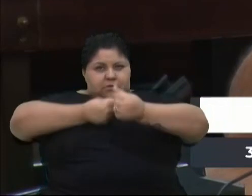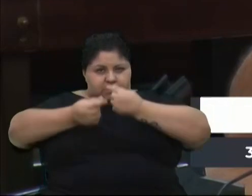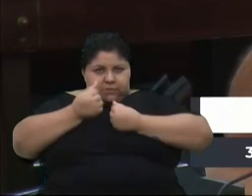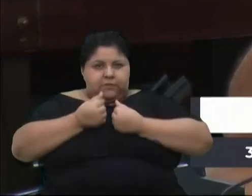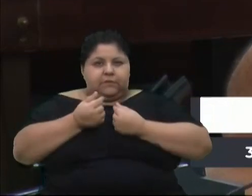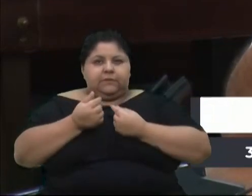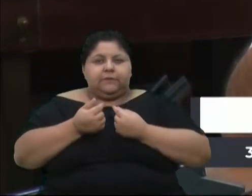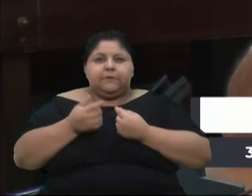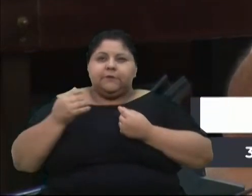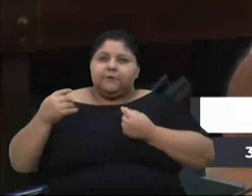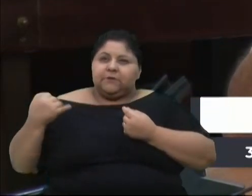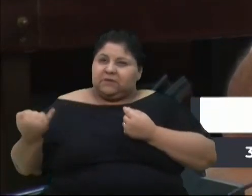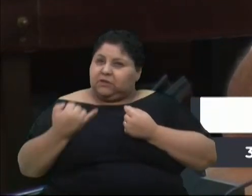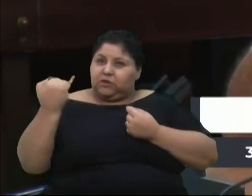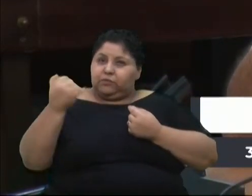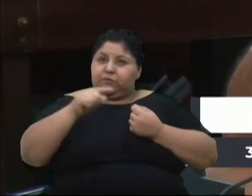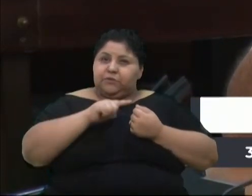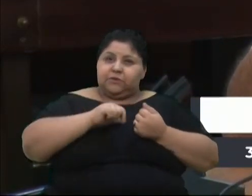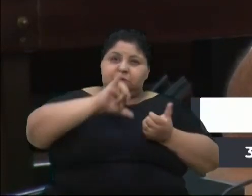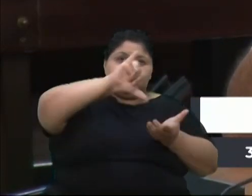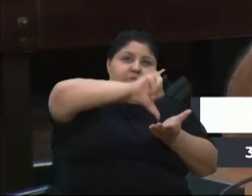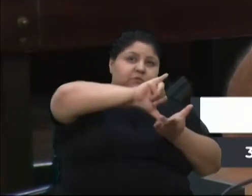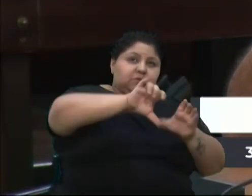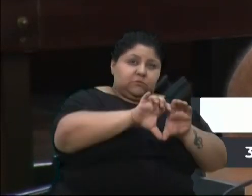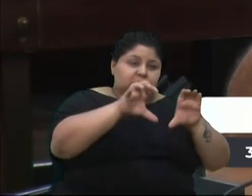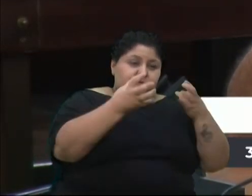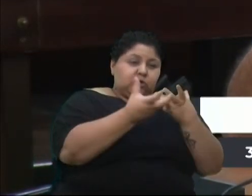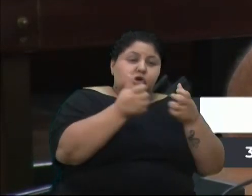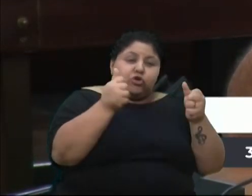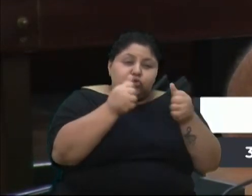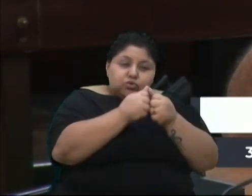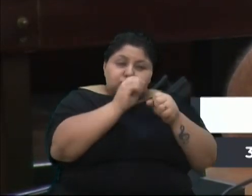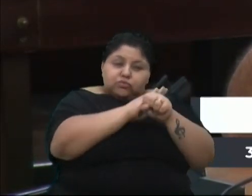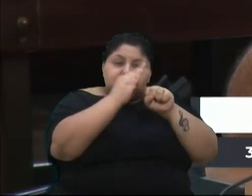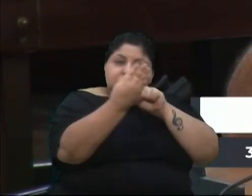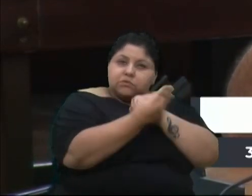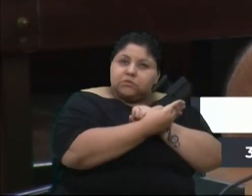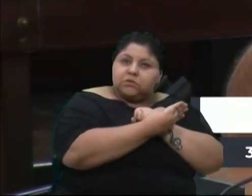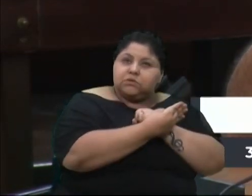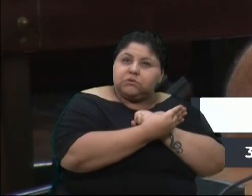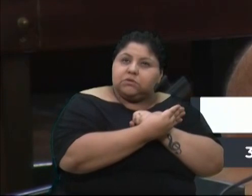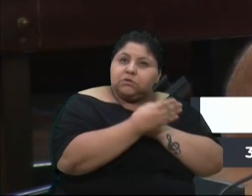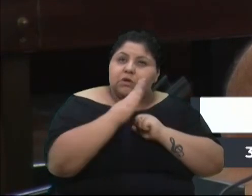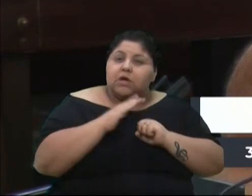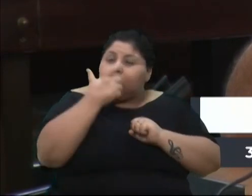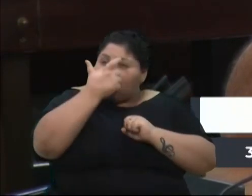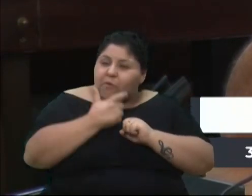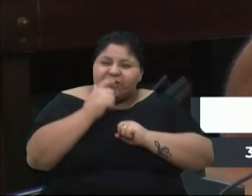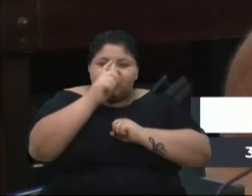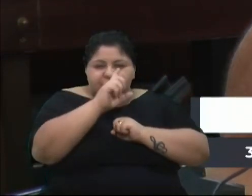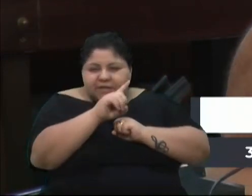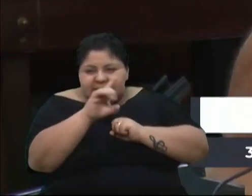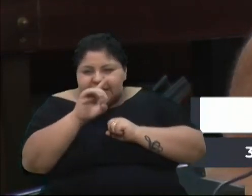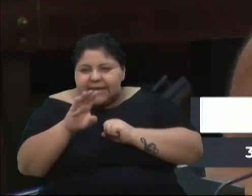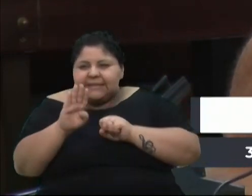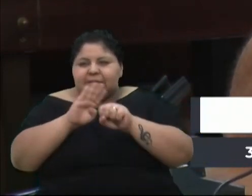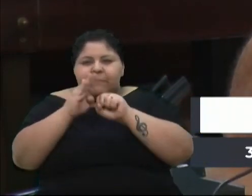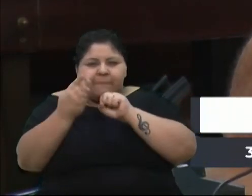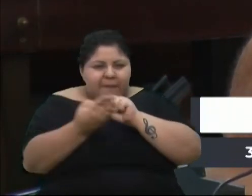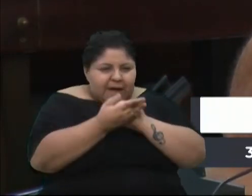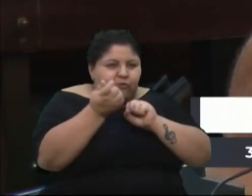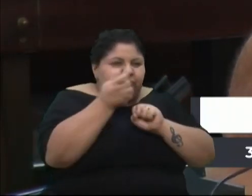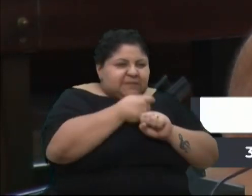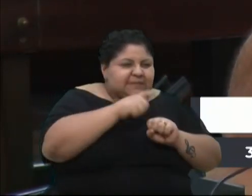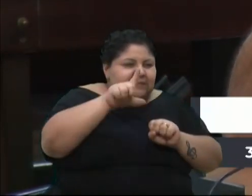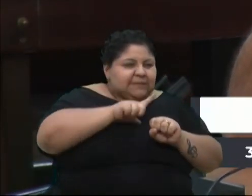importante ter um centro comunitário junto aos bairros de Caxias do Sul. Eu acharia que cada bairro deveria ter o seu centro